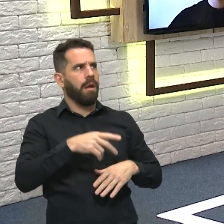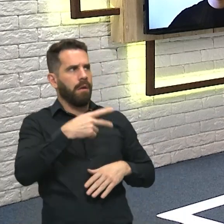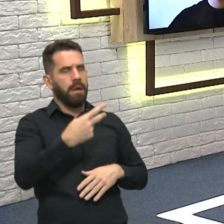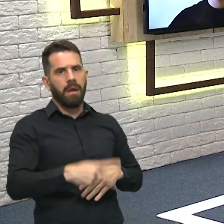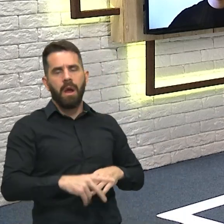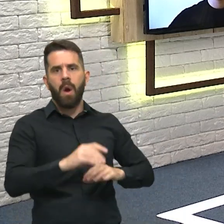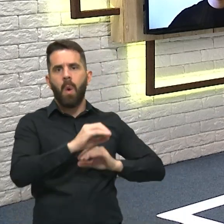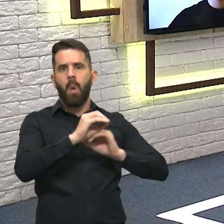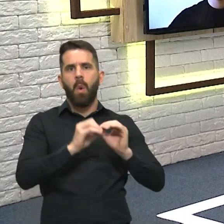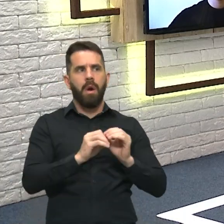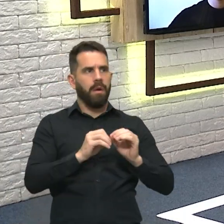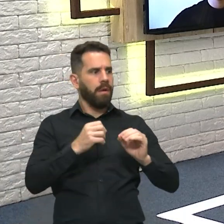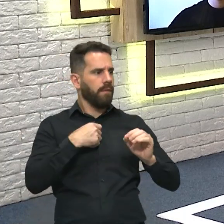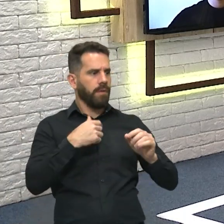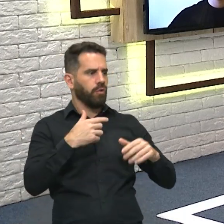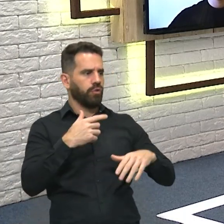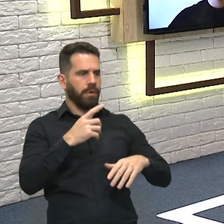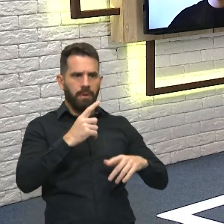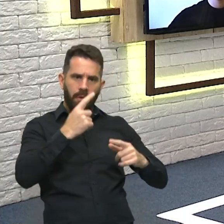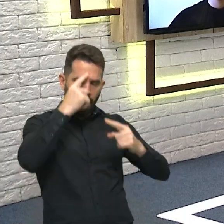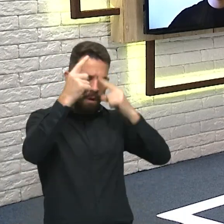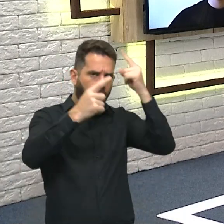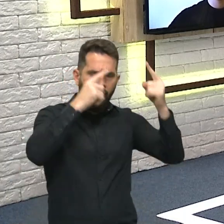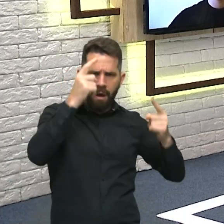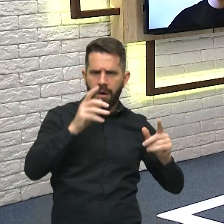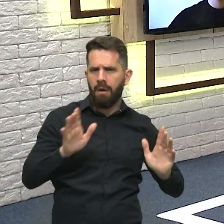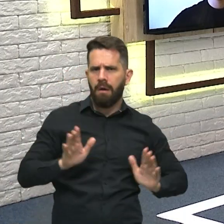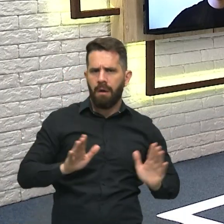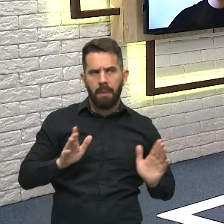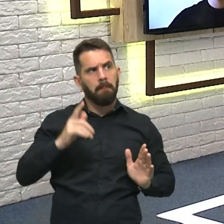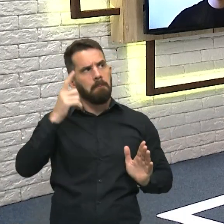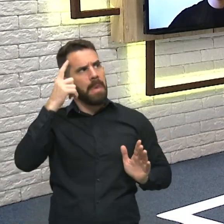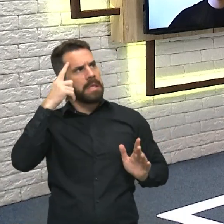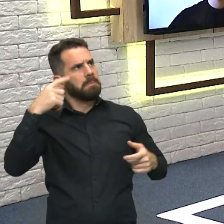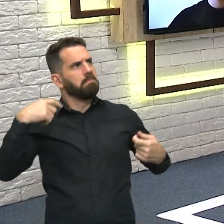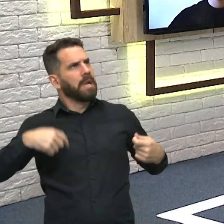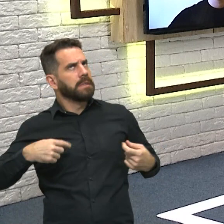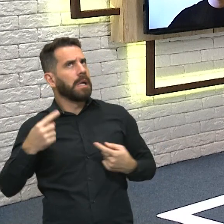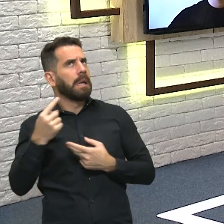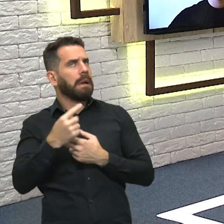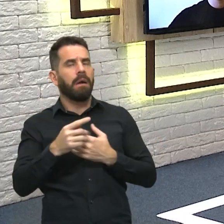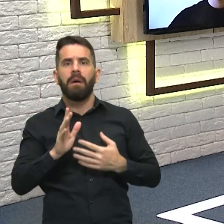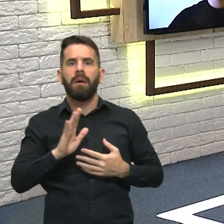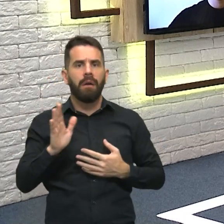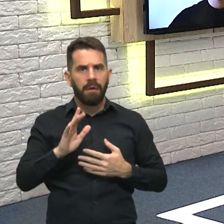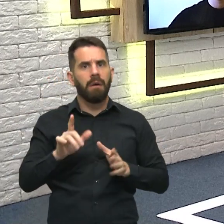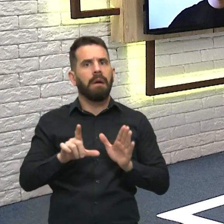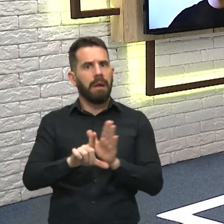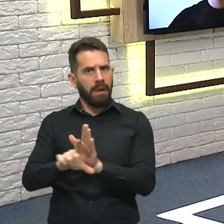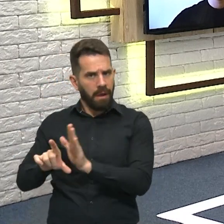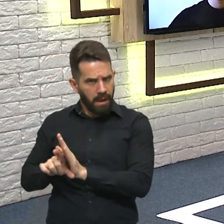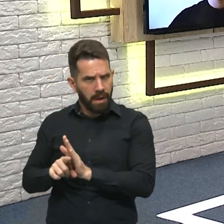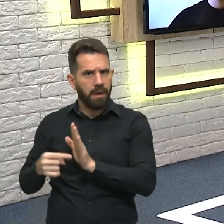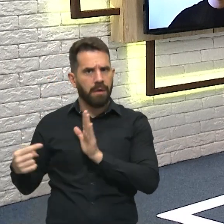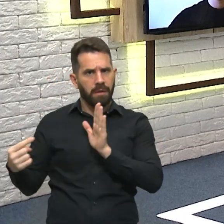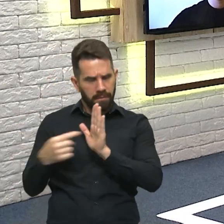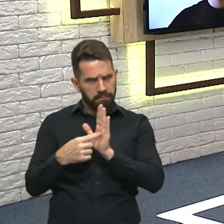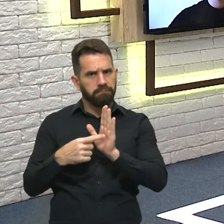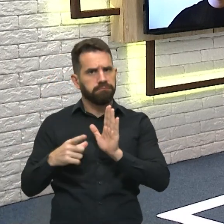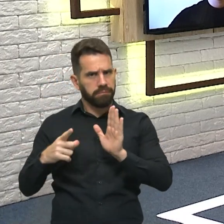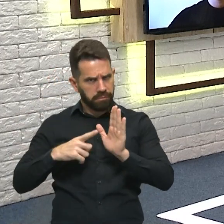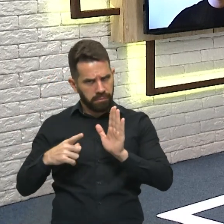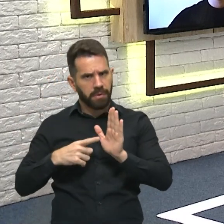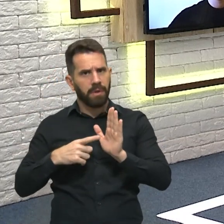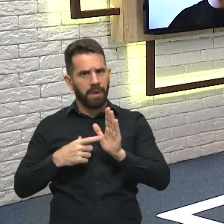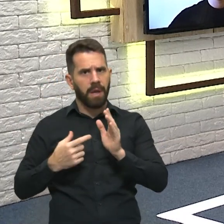fazendo por impulso, porque pensa que tem que ser feito apenas de uma hora para outra foi criado isso. É uma